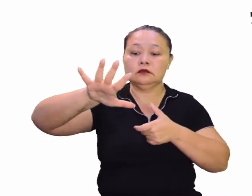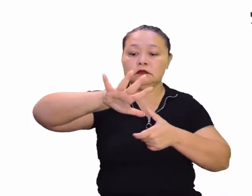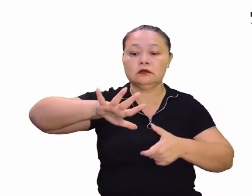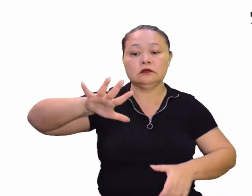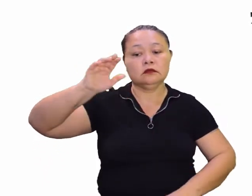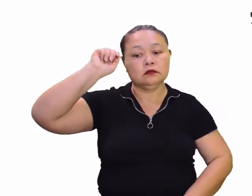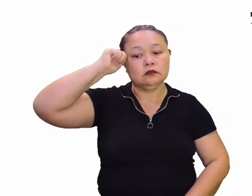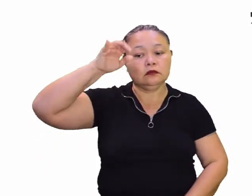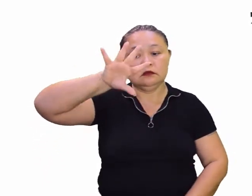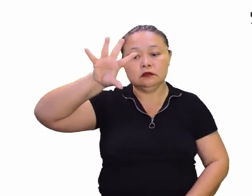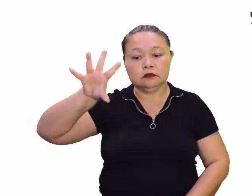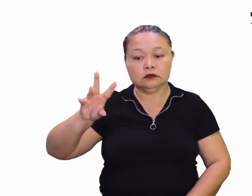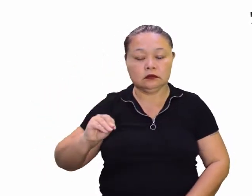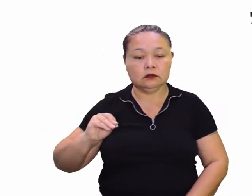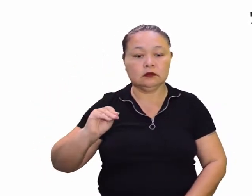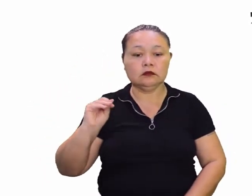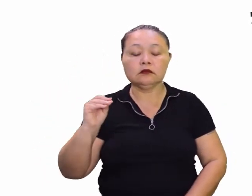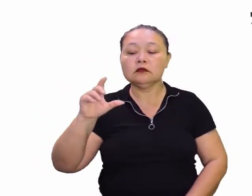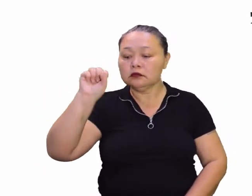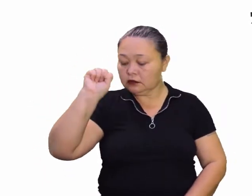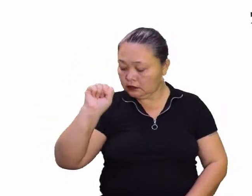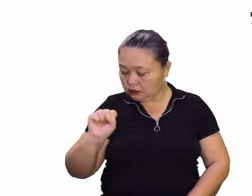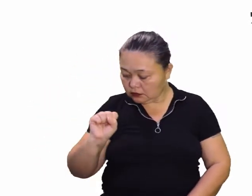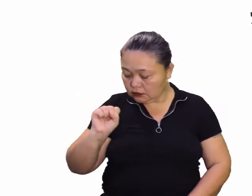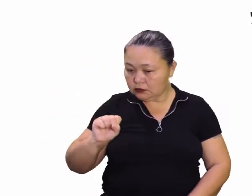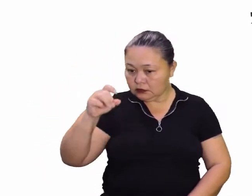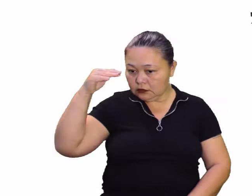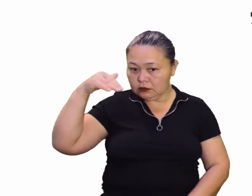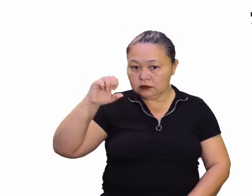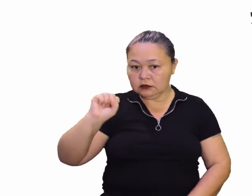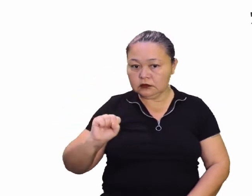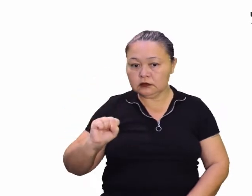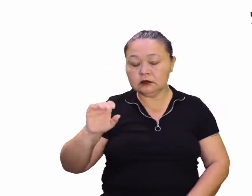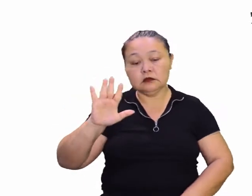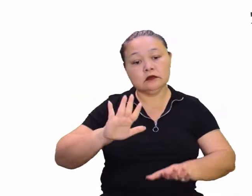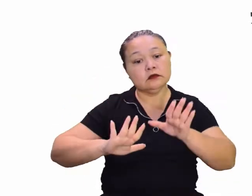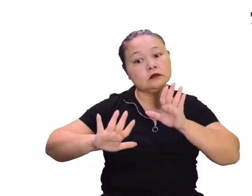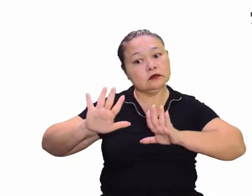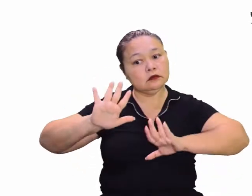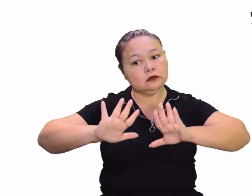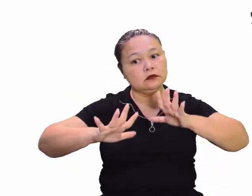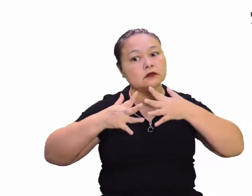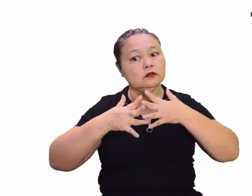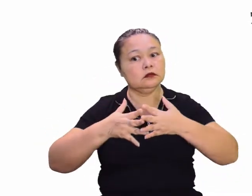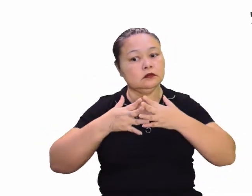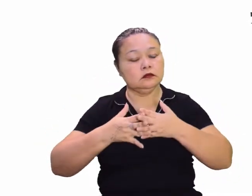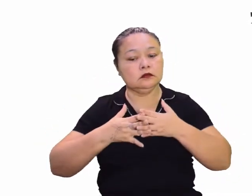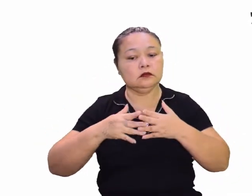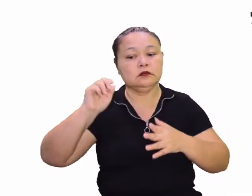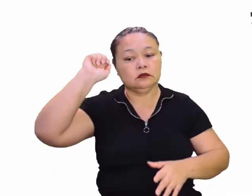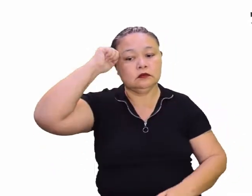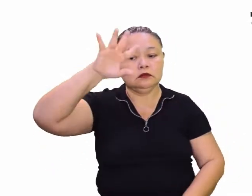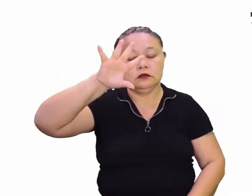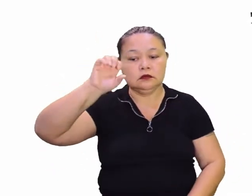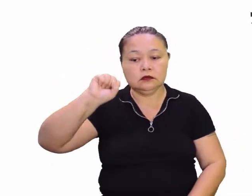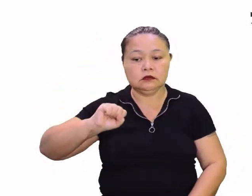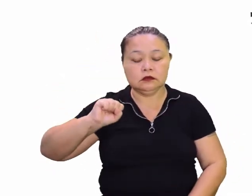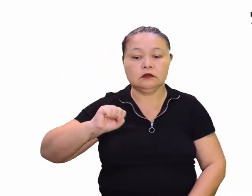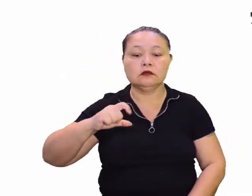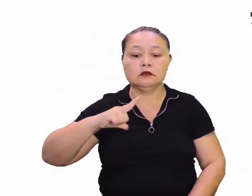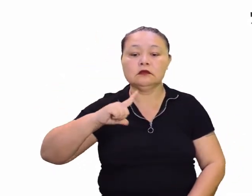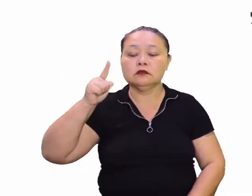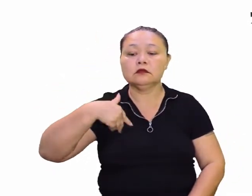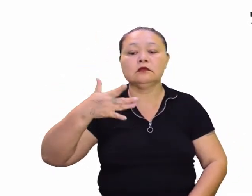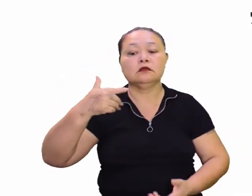Africano. africano. E é bem no sul mesmo da África, Ó, né? Coincidência. cuidado para não confundir. A África do Sul é todo o sul da África